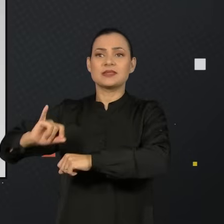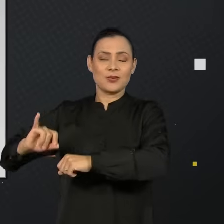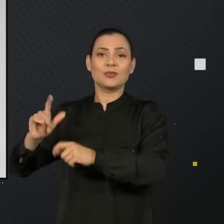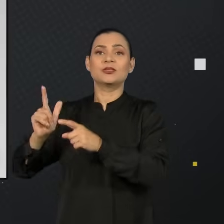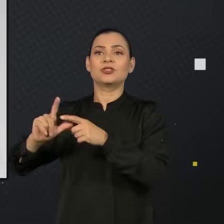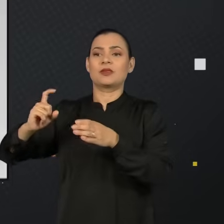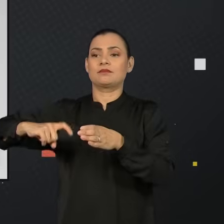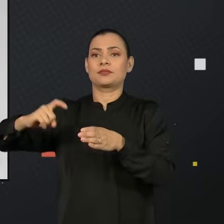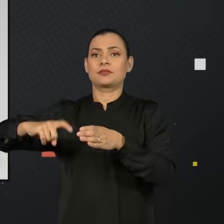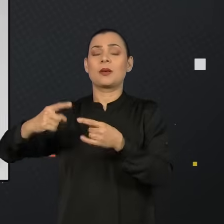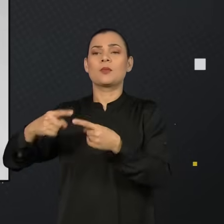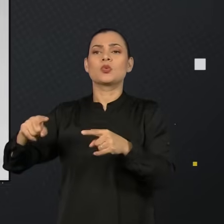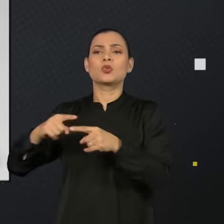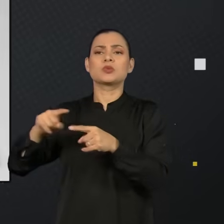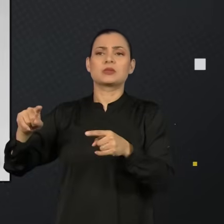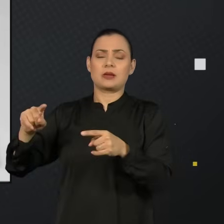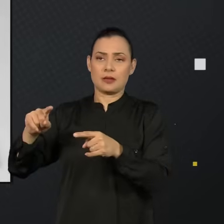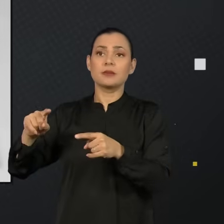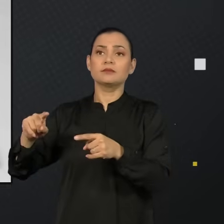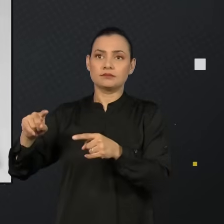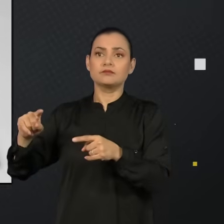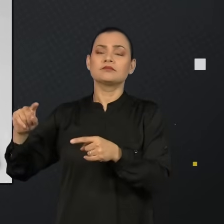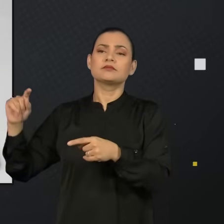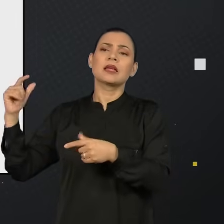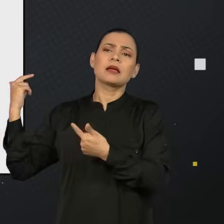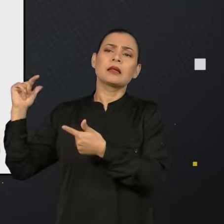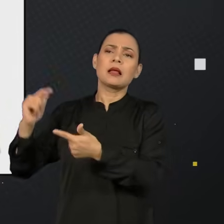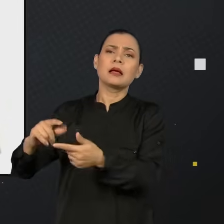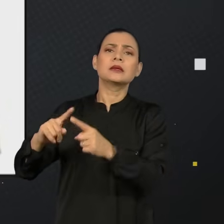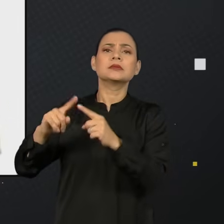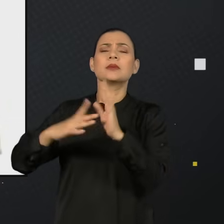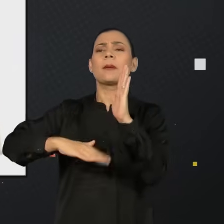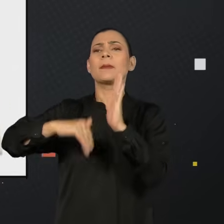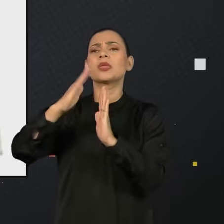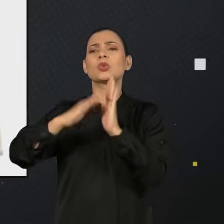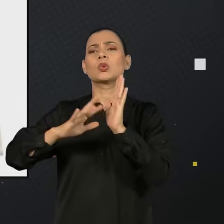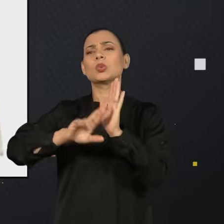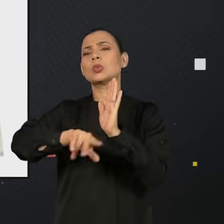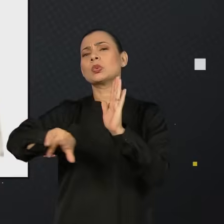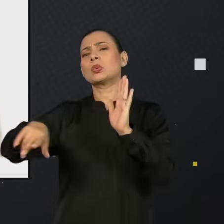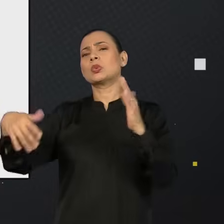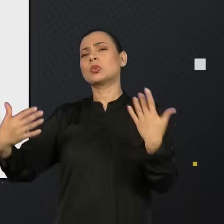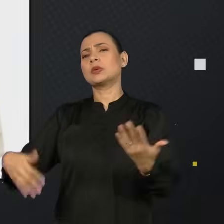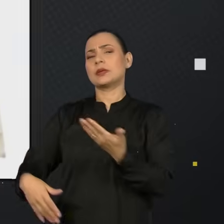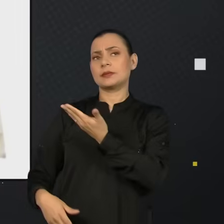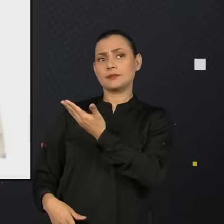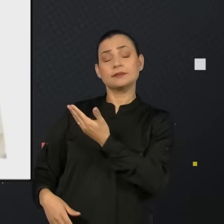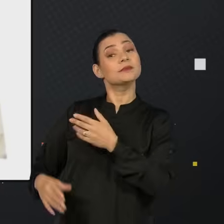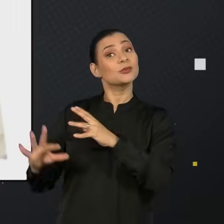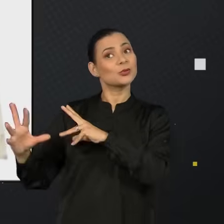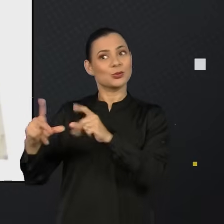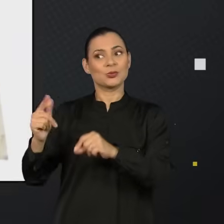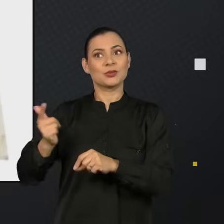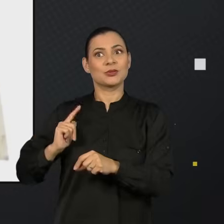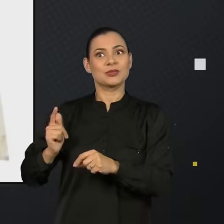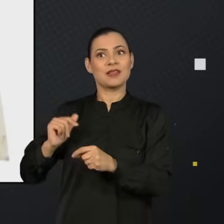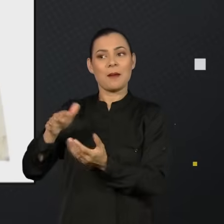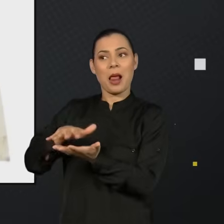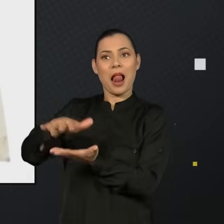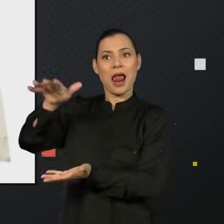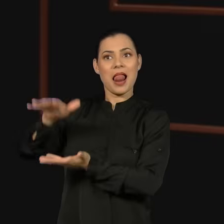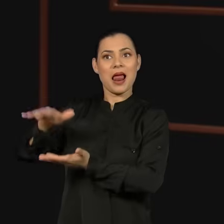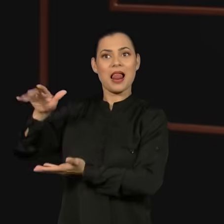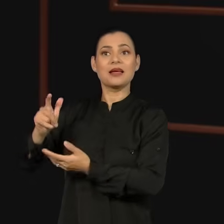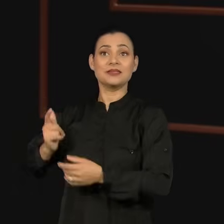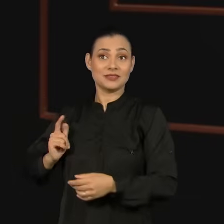discos de música clássica Sim. e os gênios da pintura, teve um monte de coisa que eu também traçava